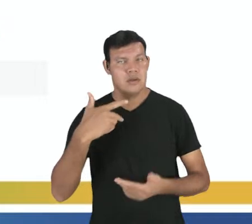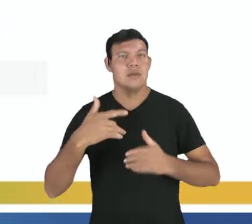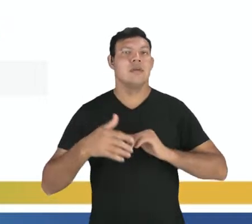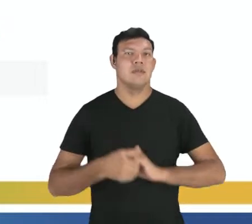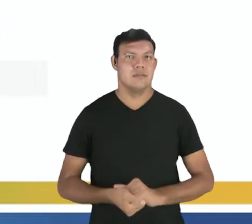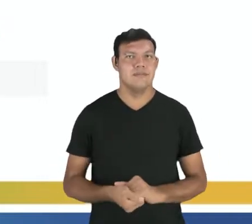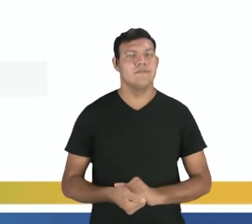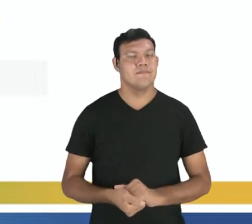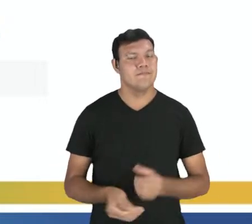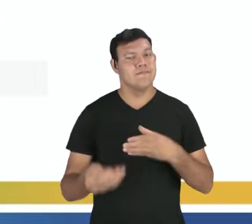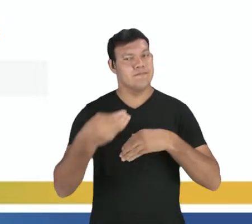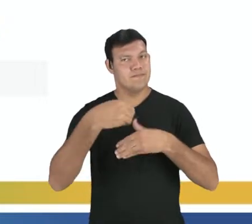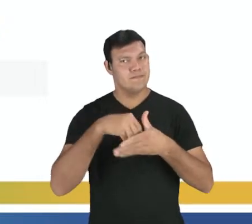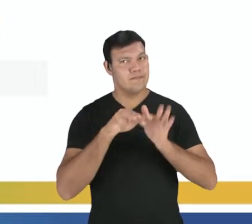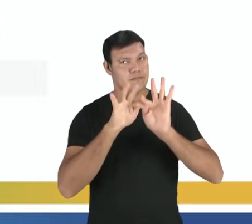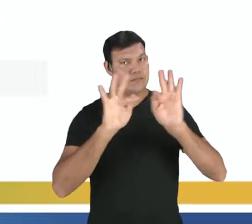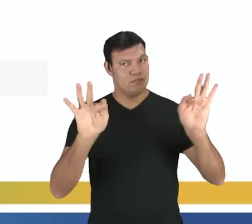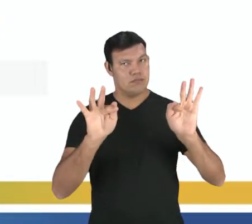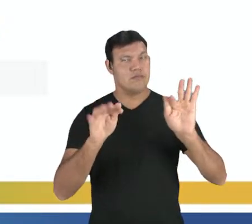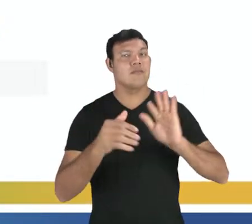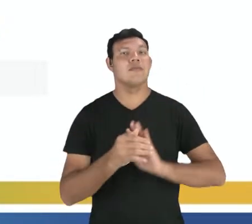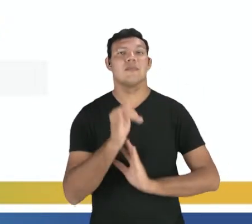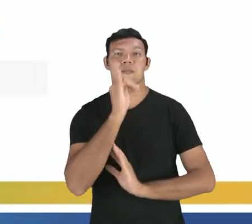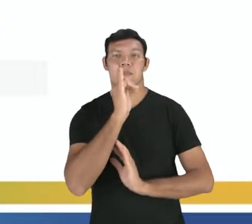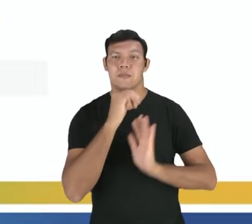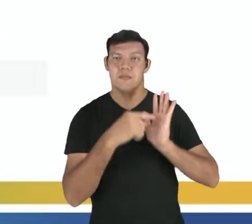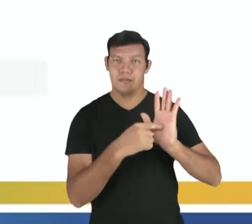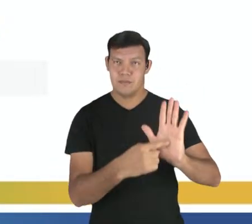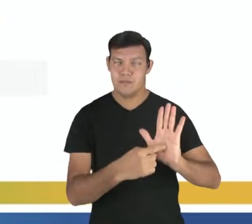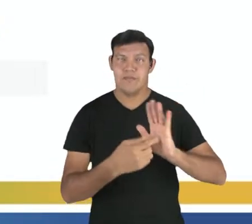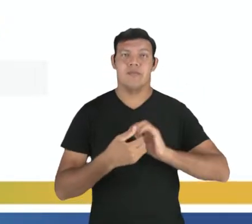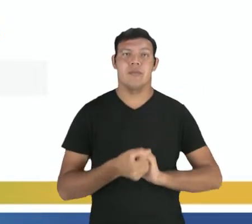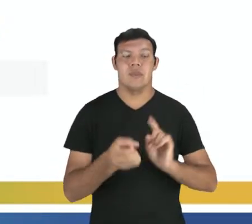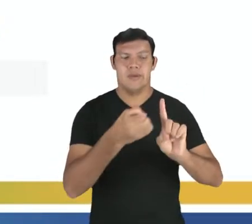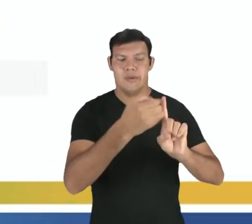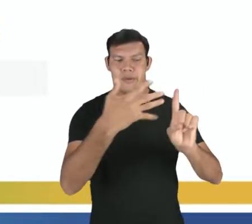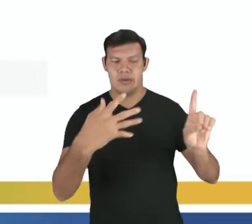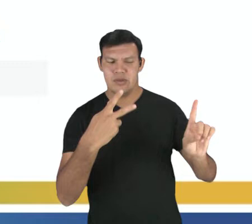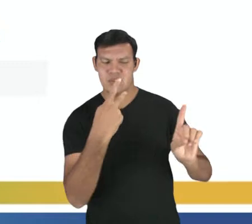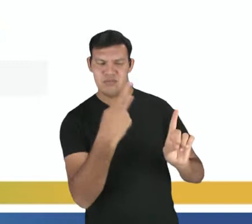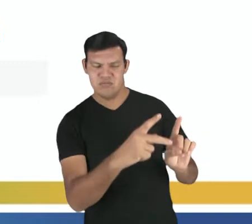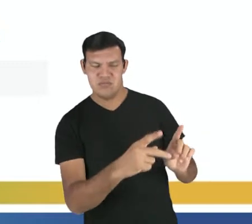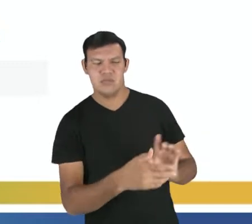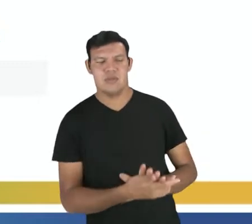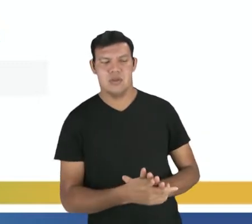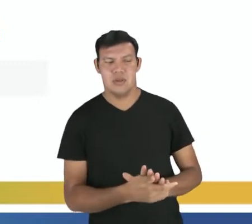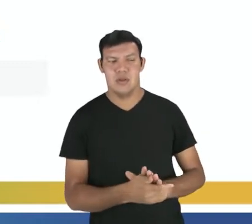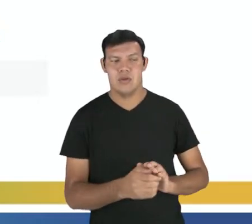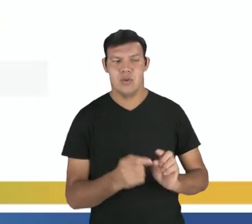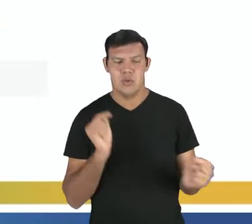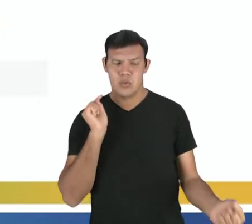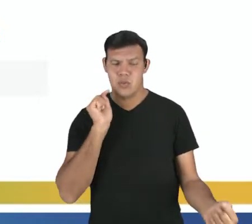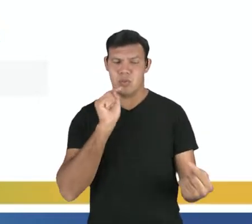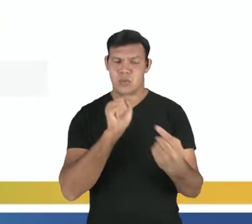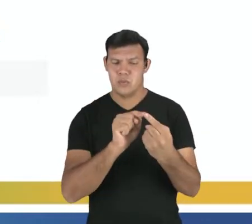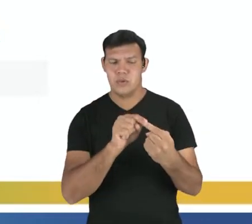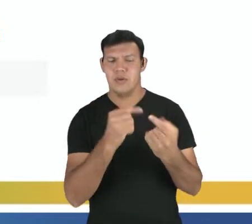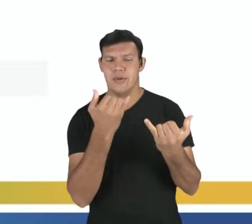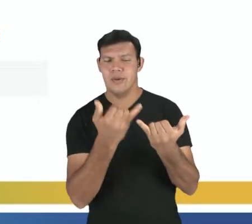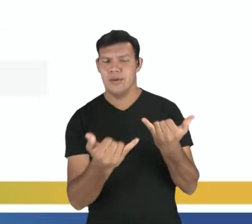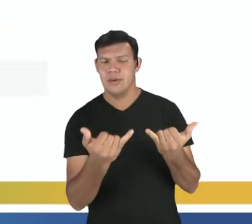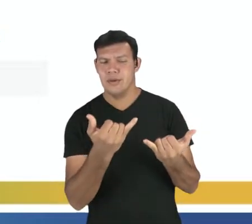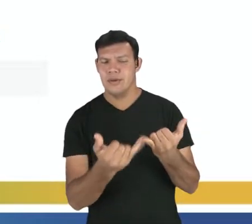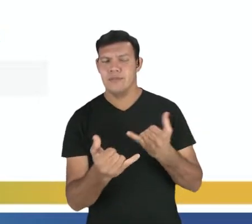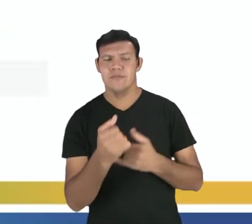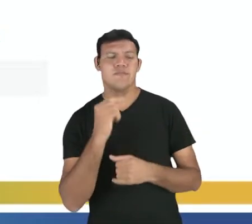dentro desse exemplo, dessa frase. Seu argumento era tão claro quanto lama. O que a pessoa